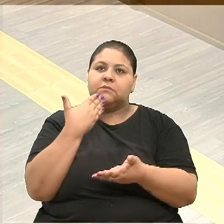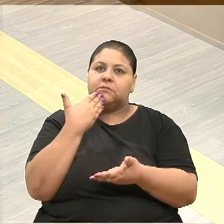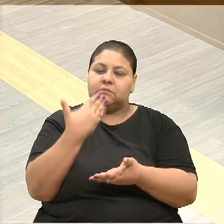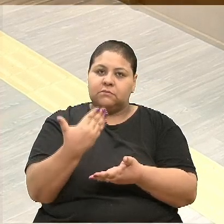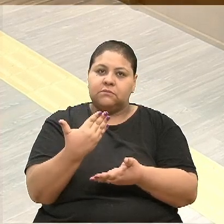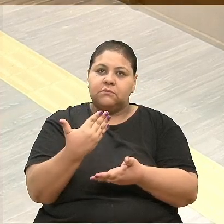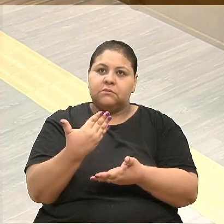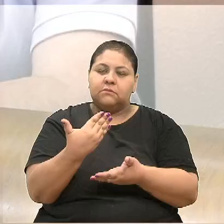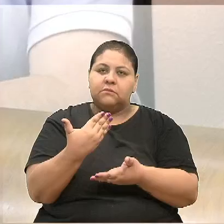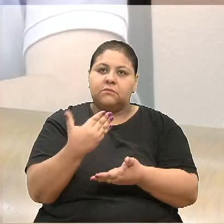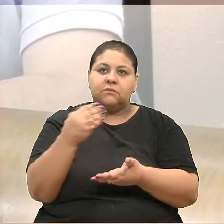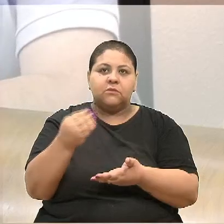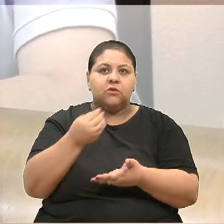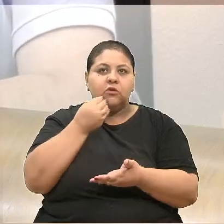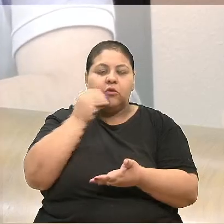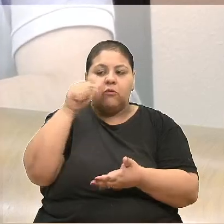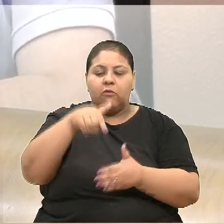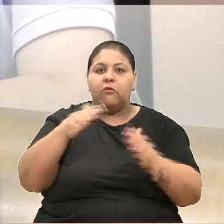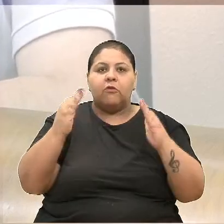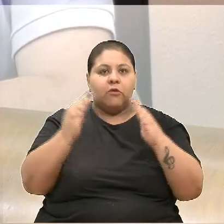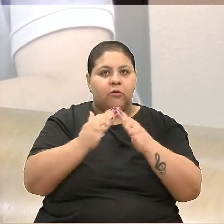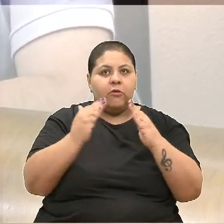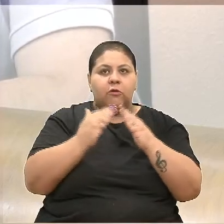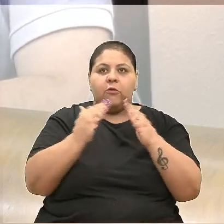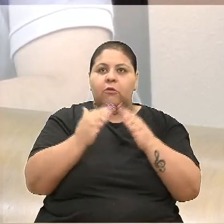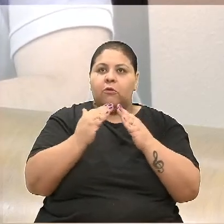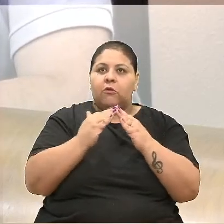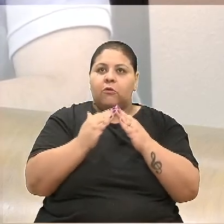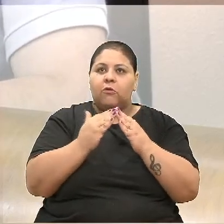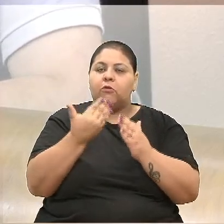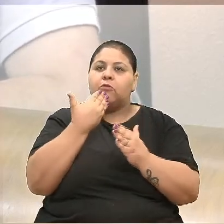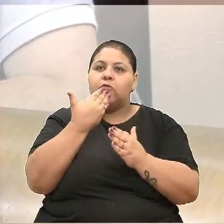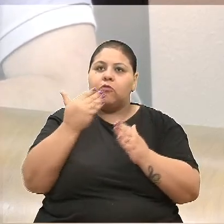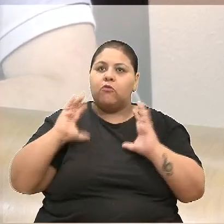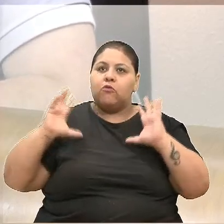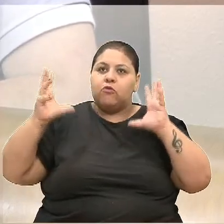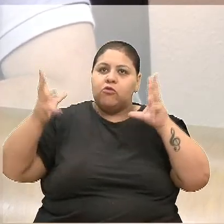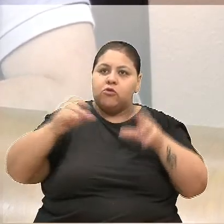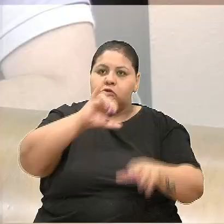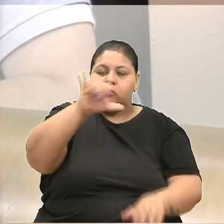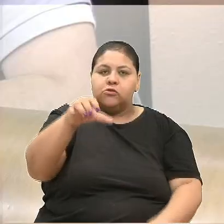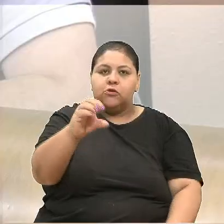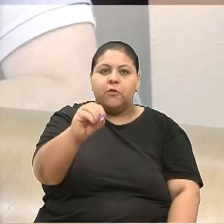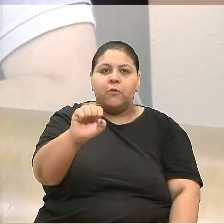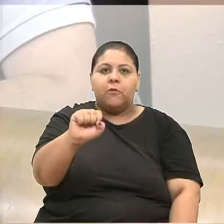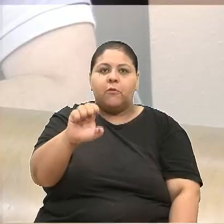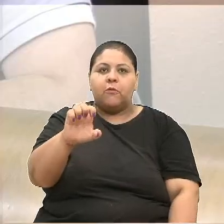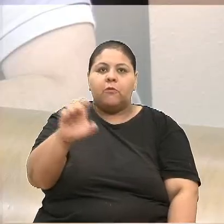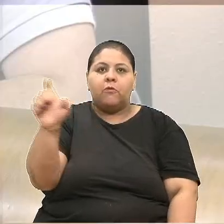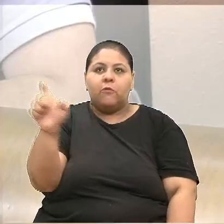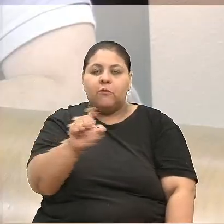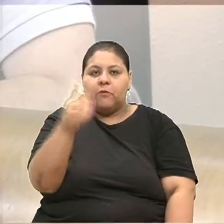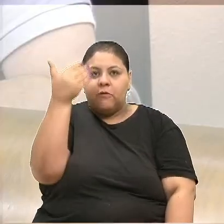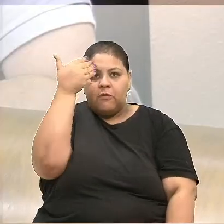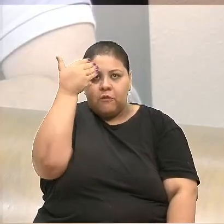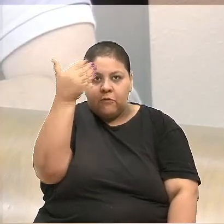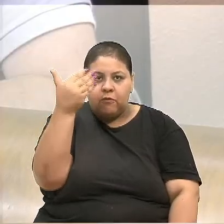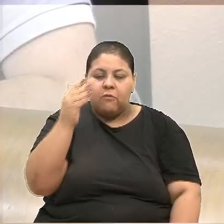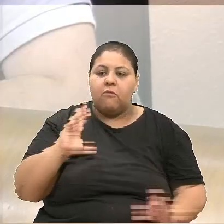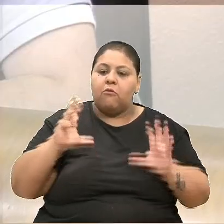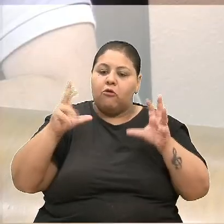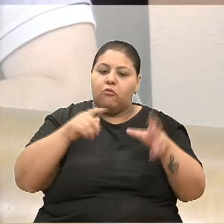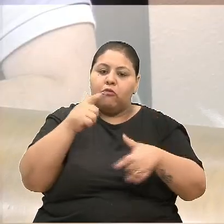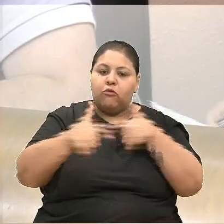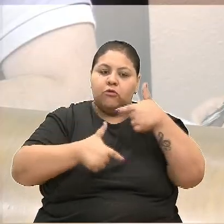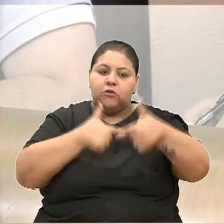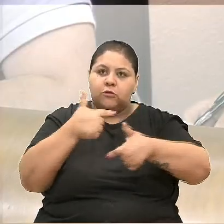e com certeza essa casa fará um voto coletivo, a José Clemente Pozanato, em agradecimento, inclusive, por todo o